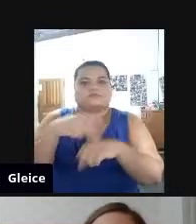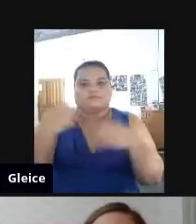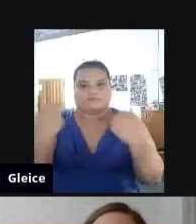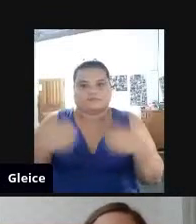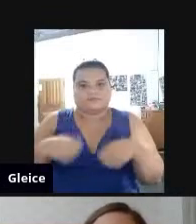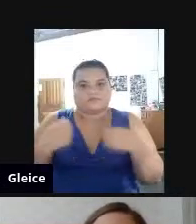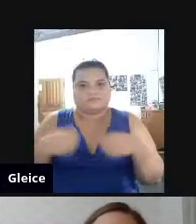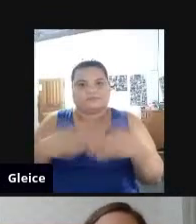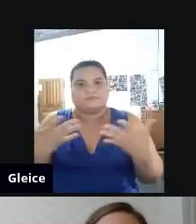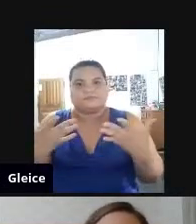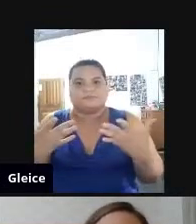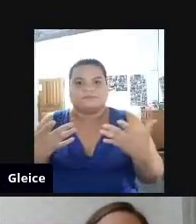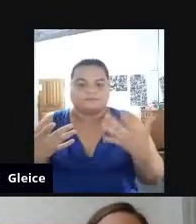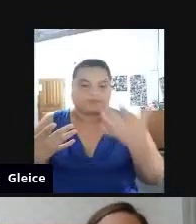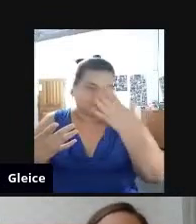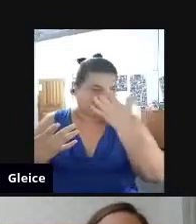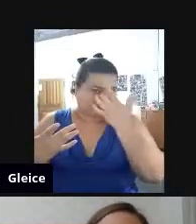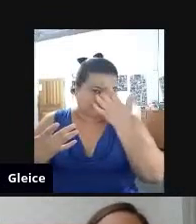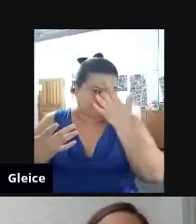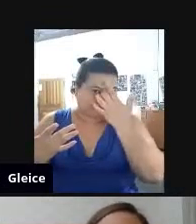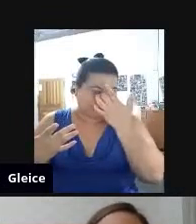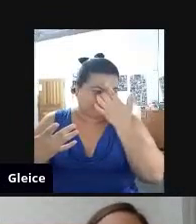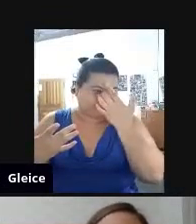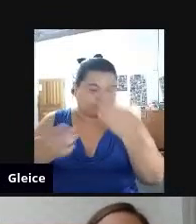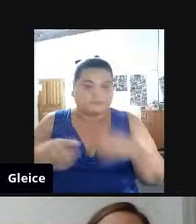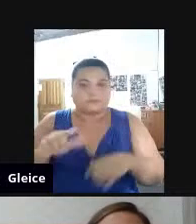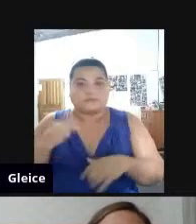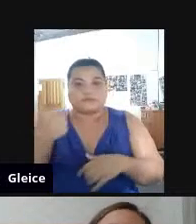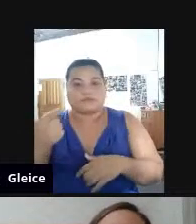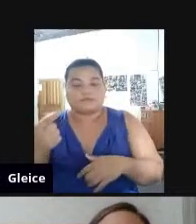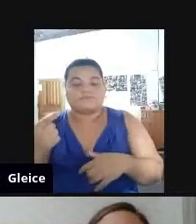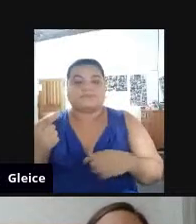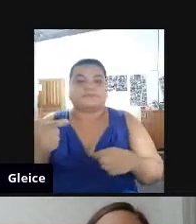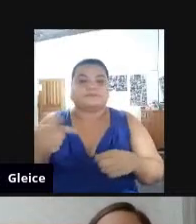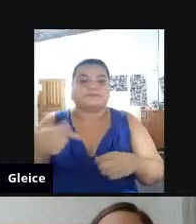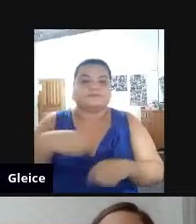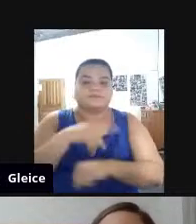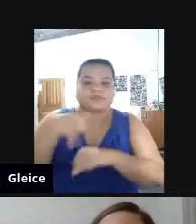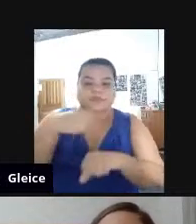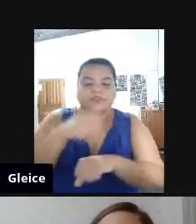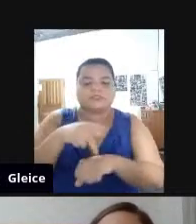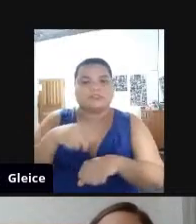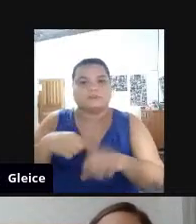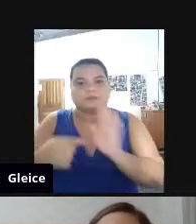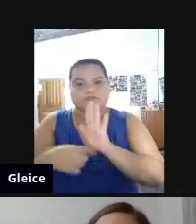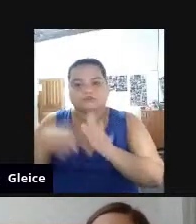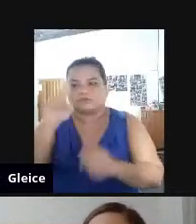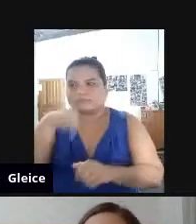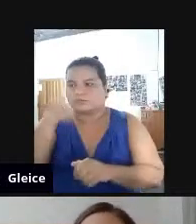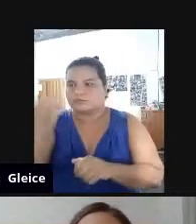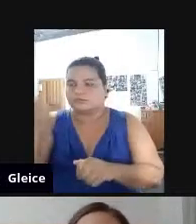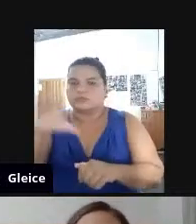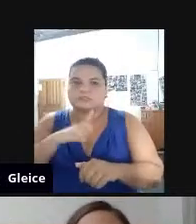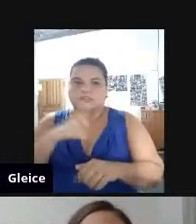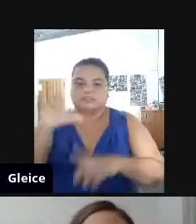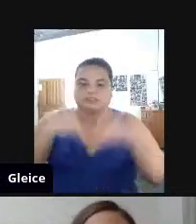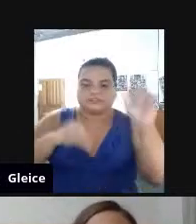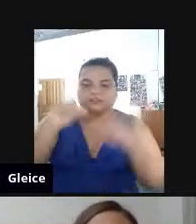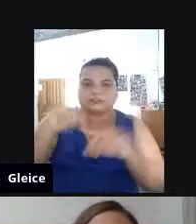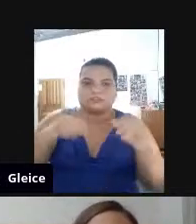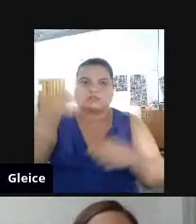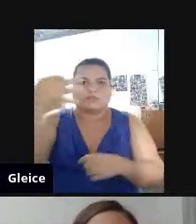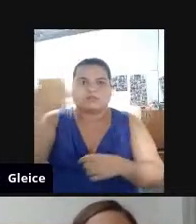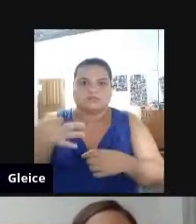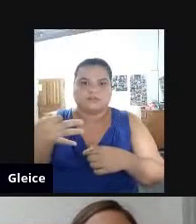mais fidedignos, né, e frequentes para se avaliar essa prevalência. Então, aqui eu